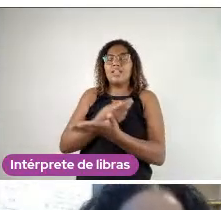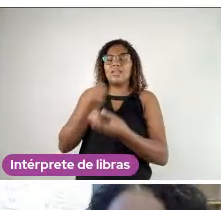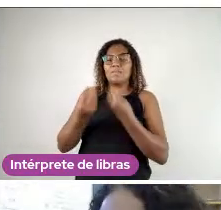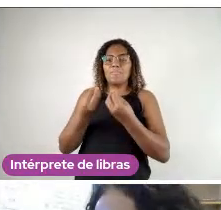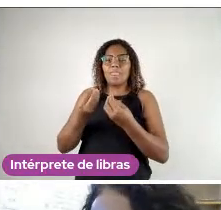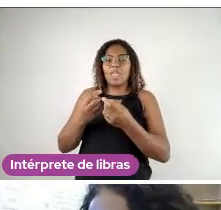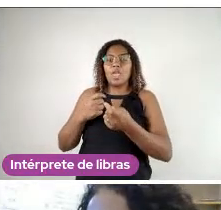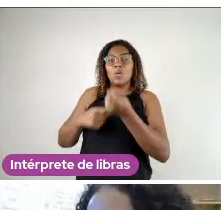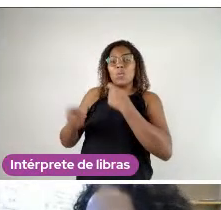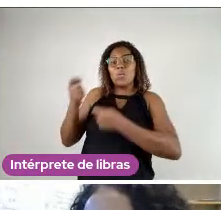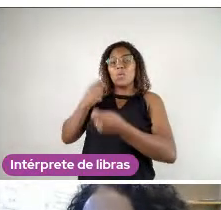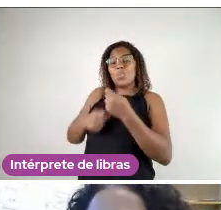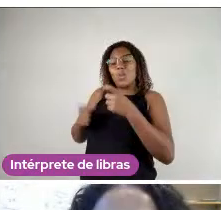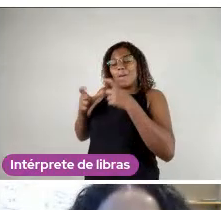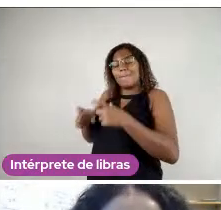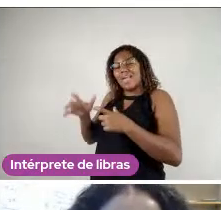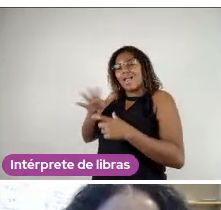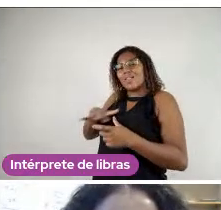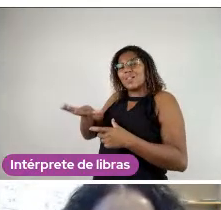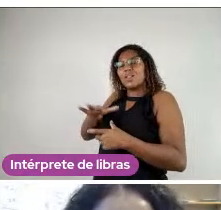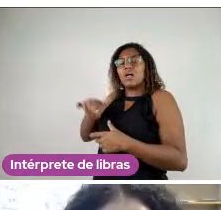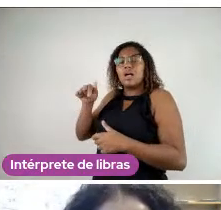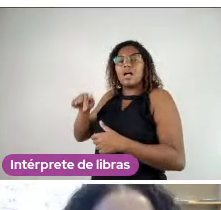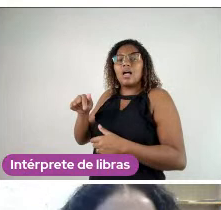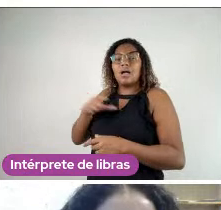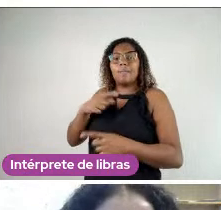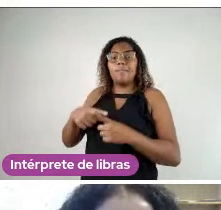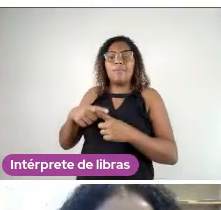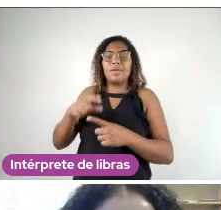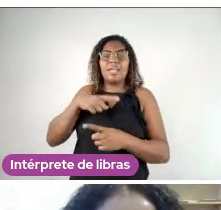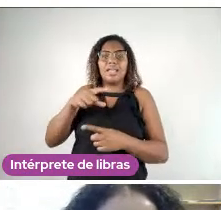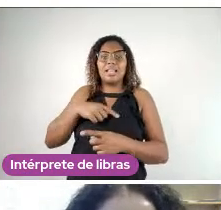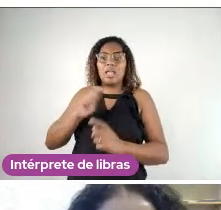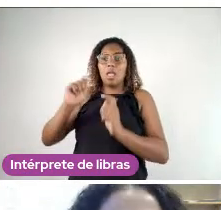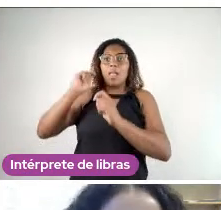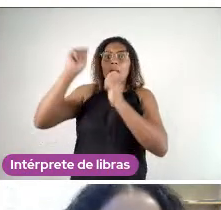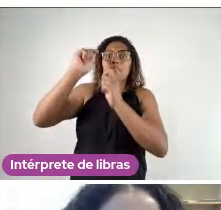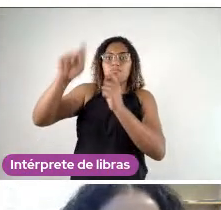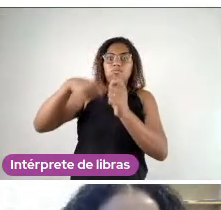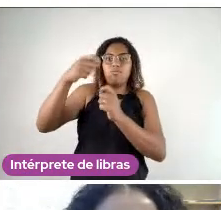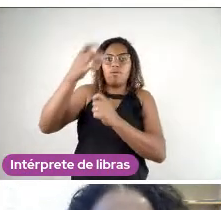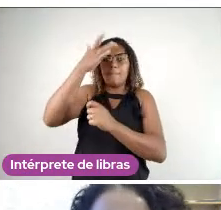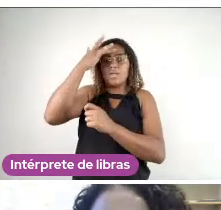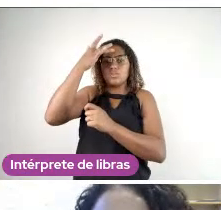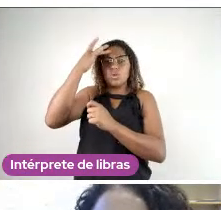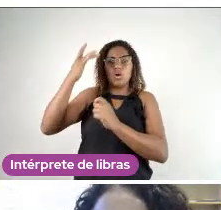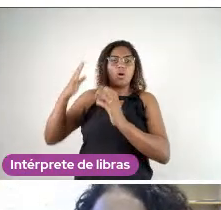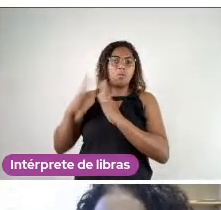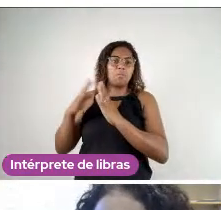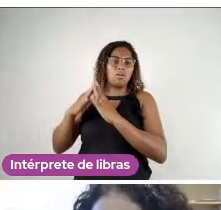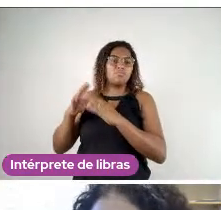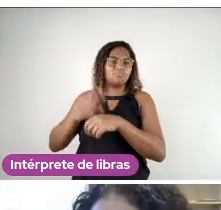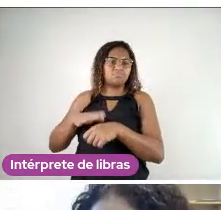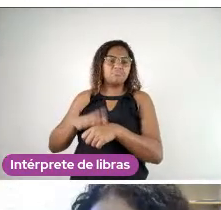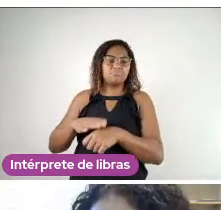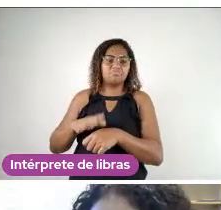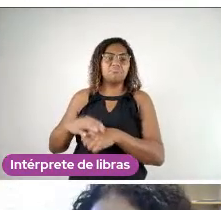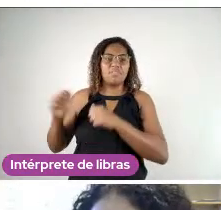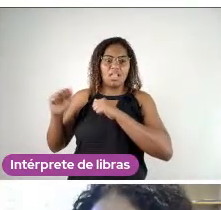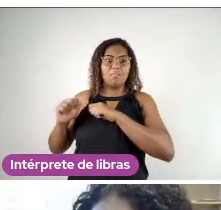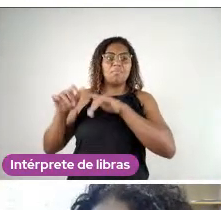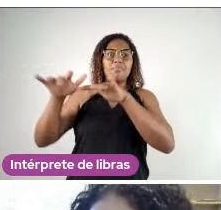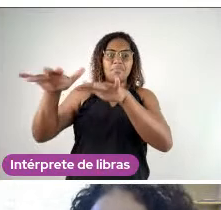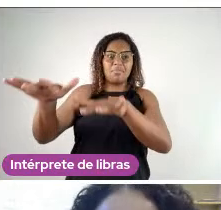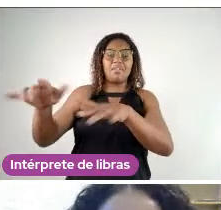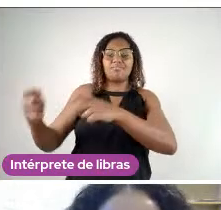economia local dessas áreas, porque nessas áreas a gente tem muito pesca artesanal. Essa é a economia local. Então, quando a gente tem